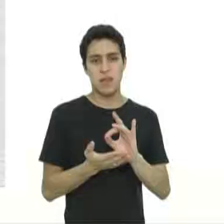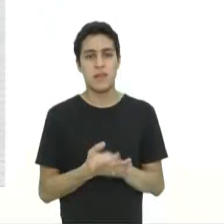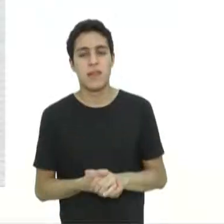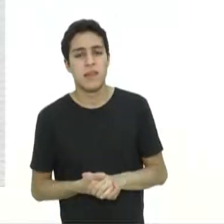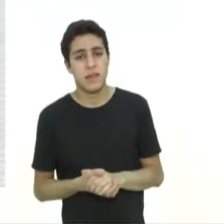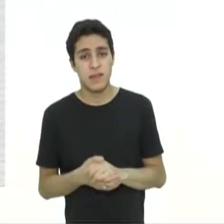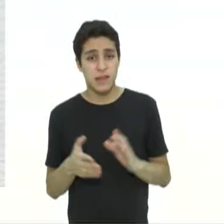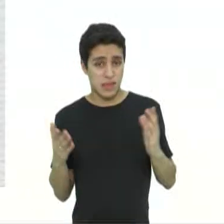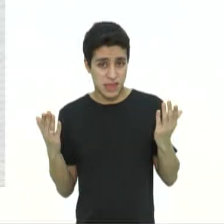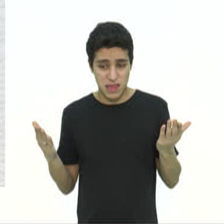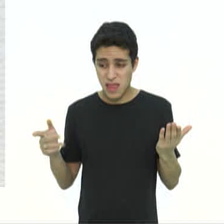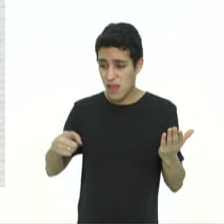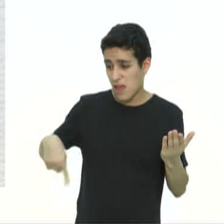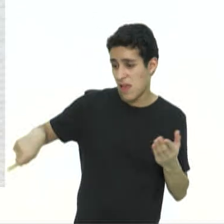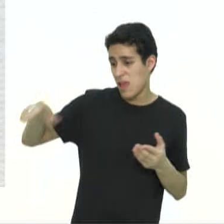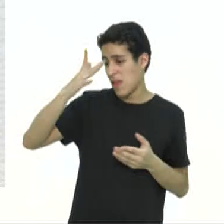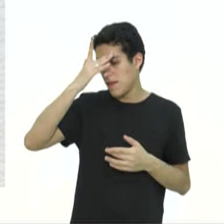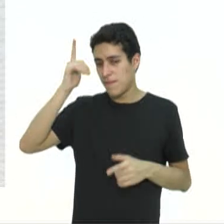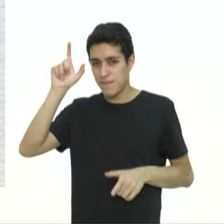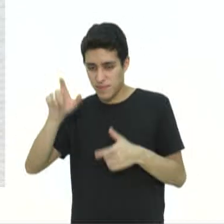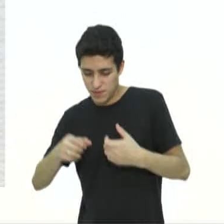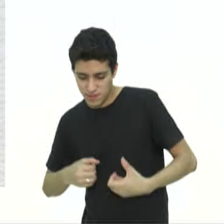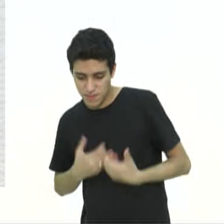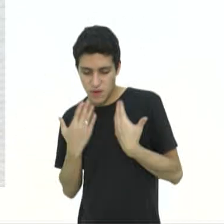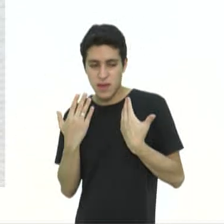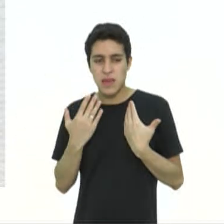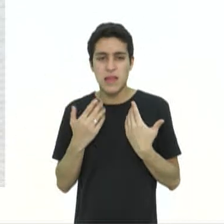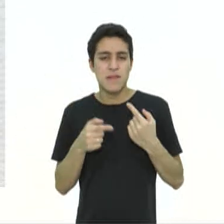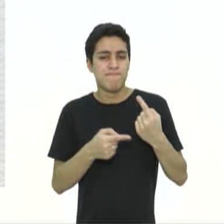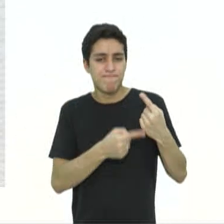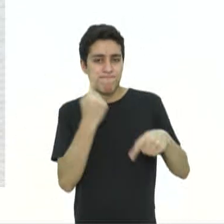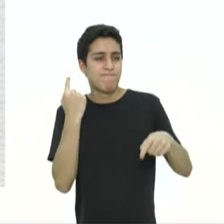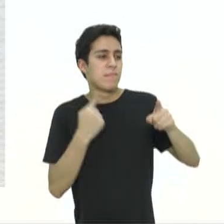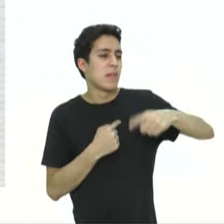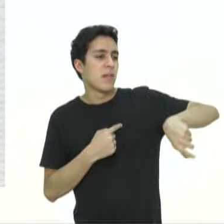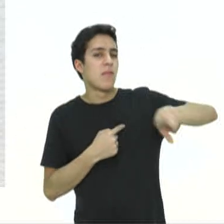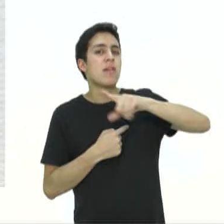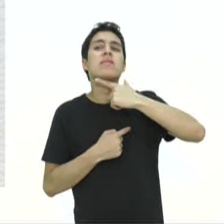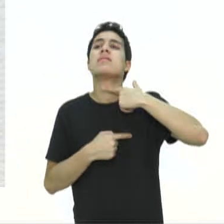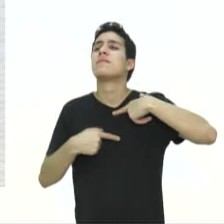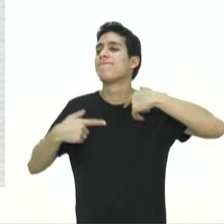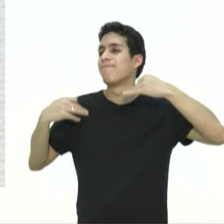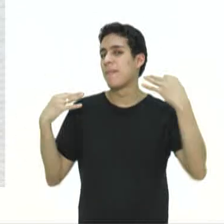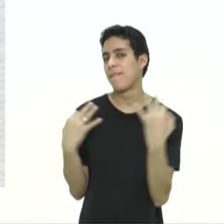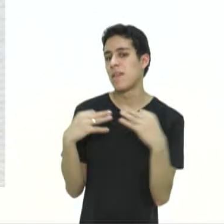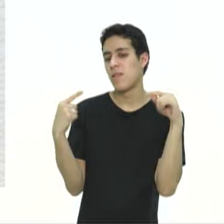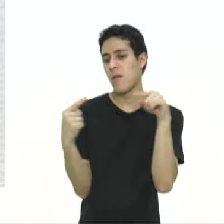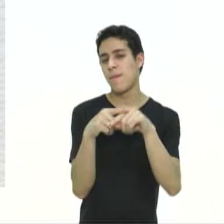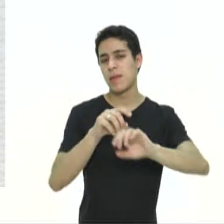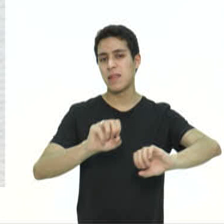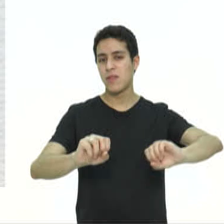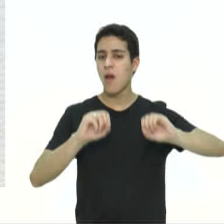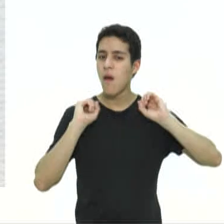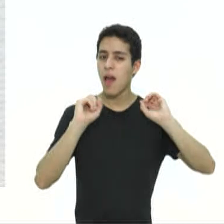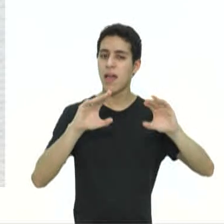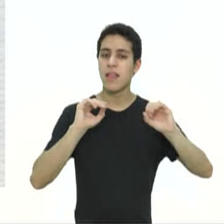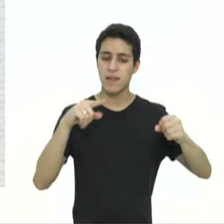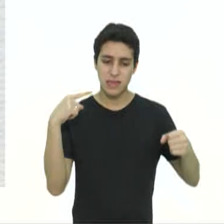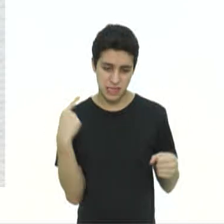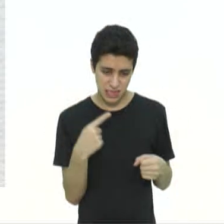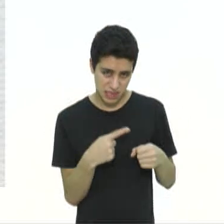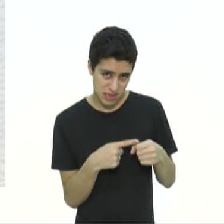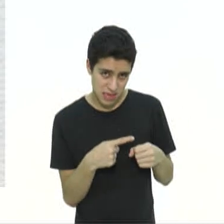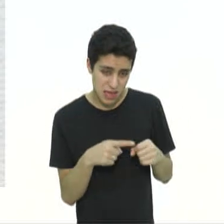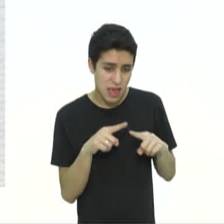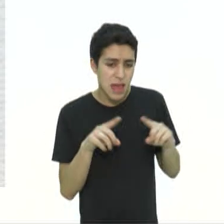Assim, os poetas se afastam da educação ideal que Platão deseja para a cidade, ou seja, uma educação que se